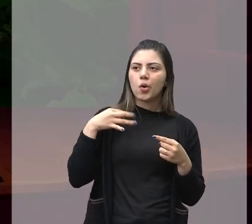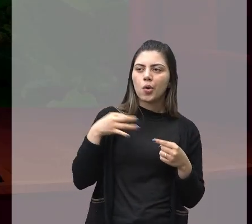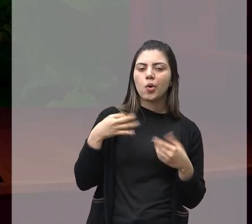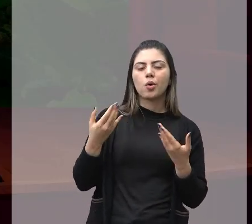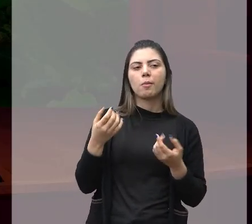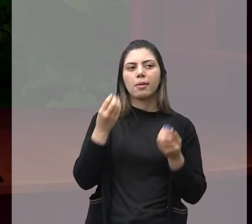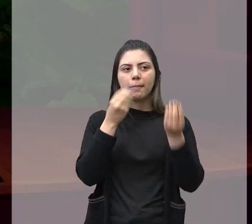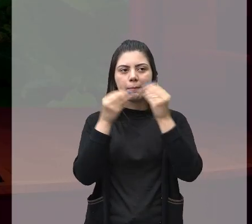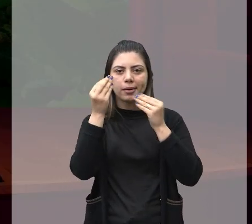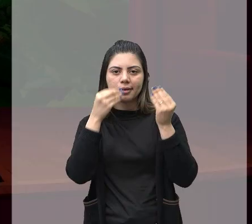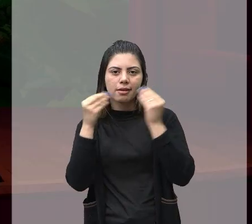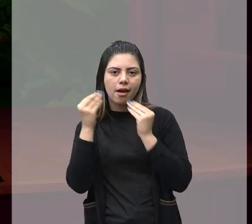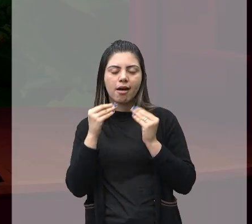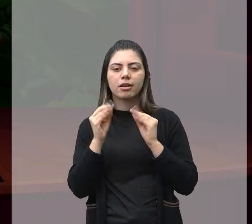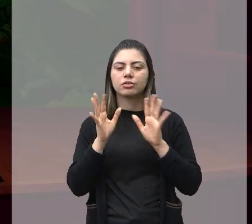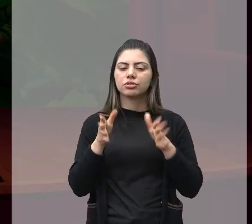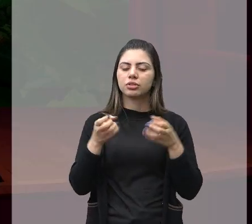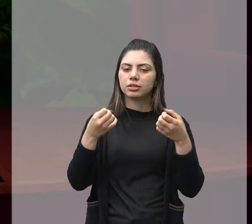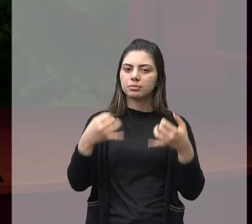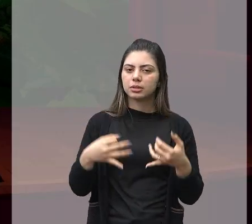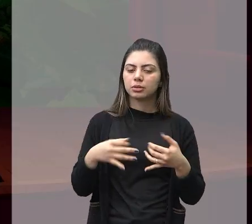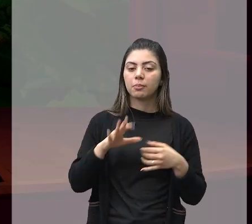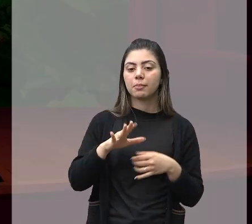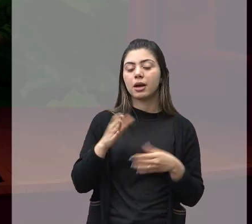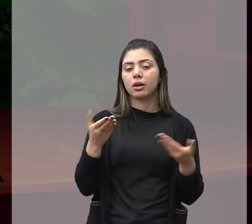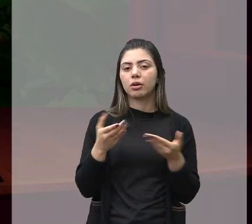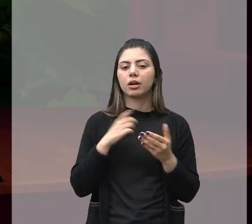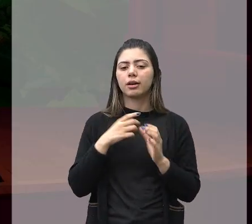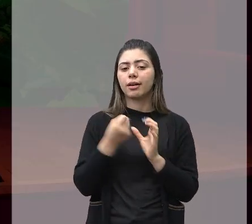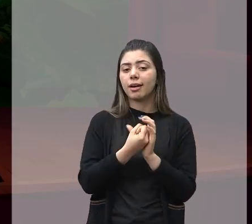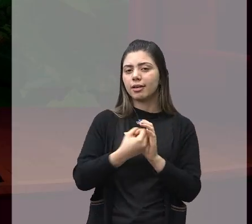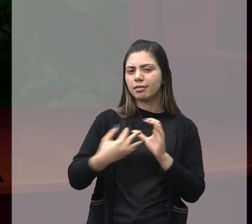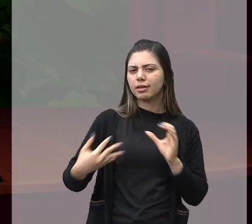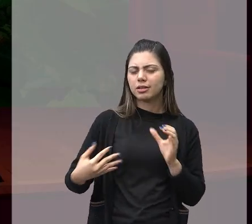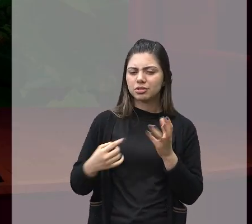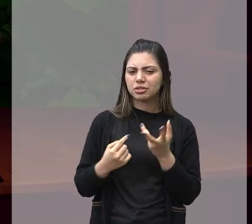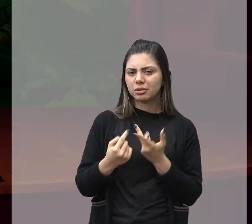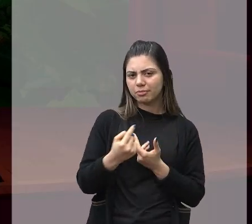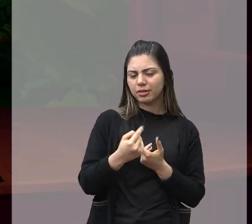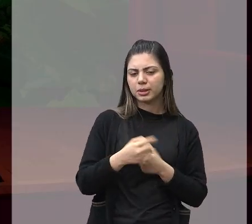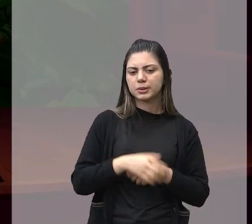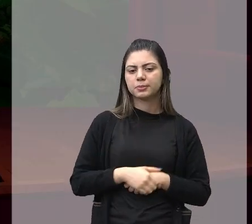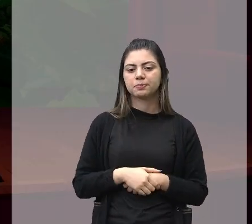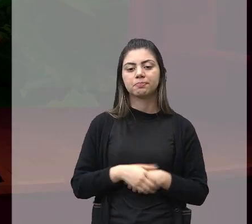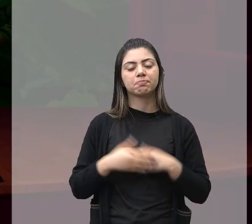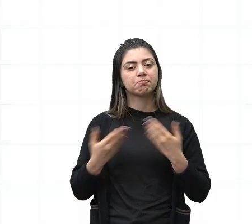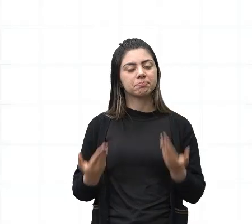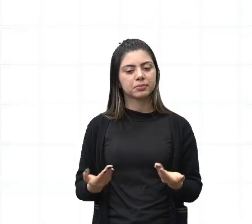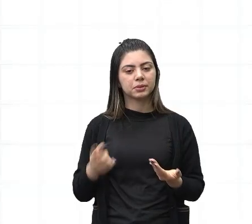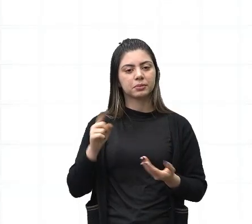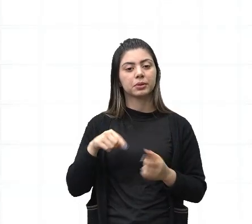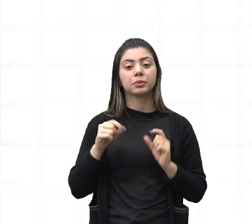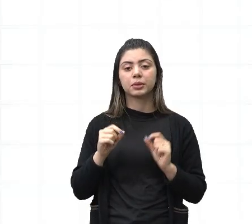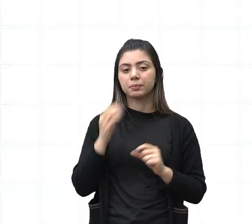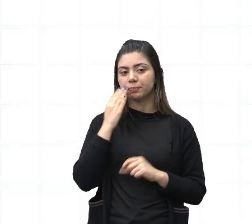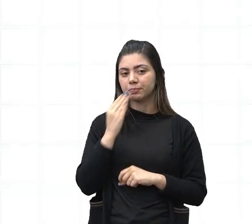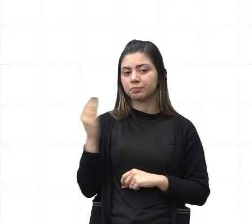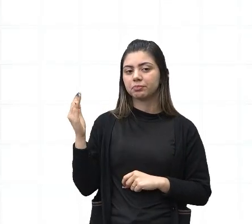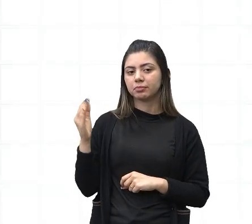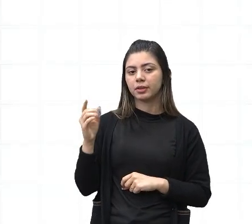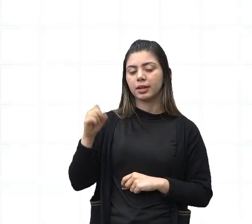de maquiagem, e a gente está falando de caracterização, de uma forma geral. Então, olha só, a